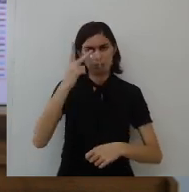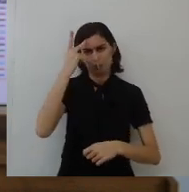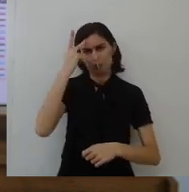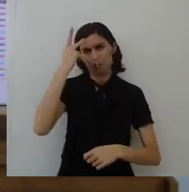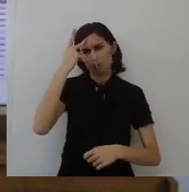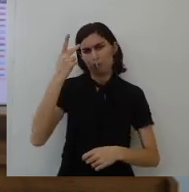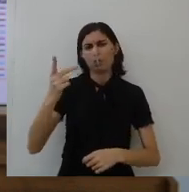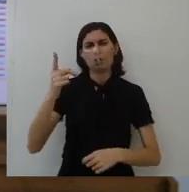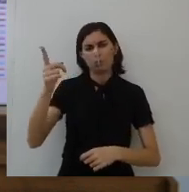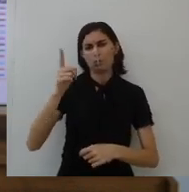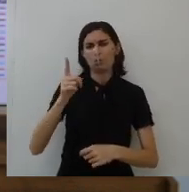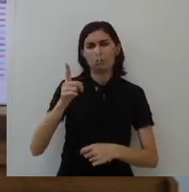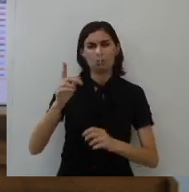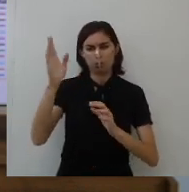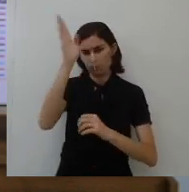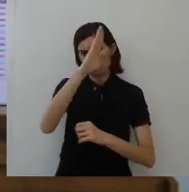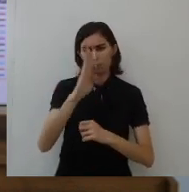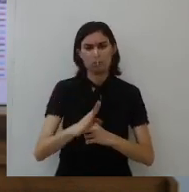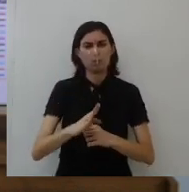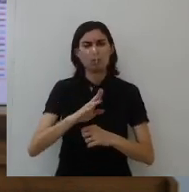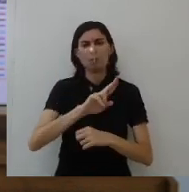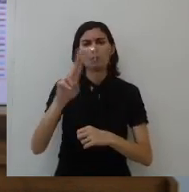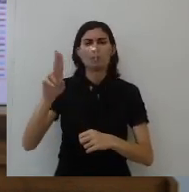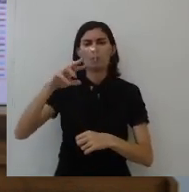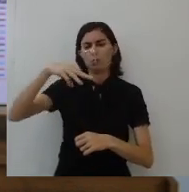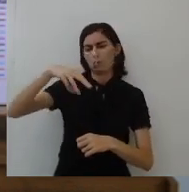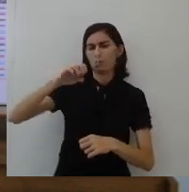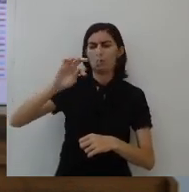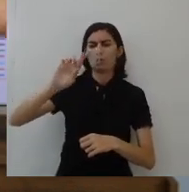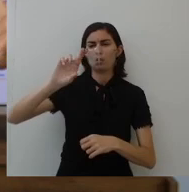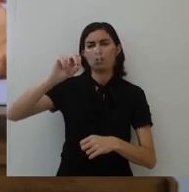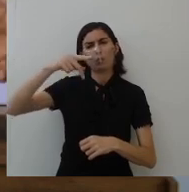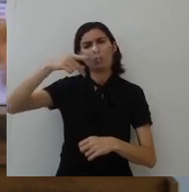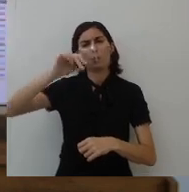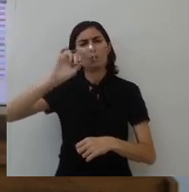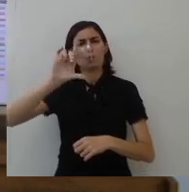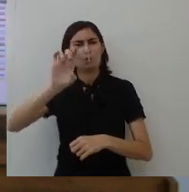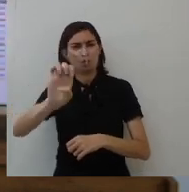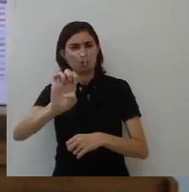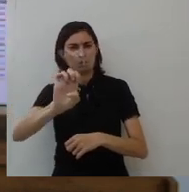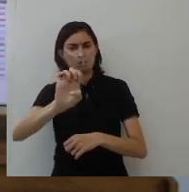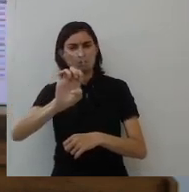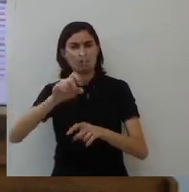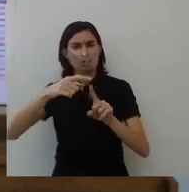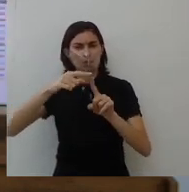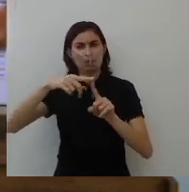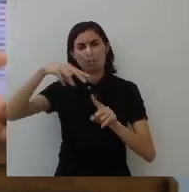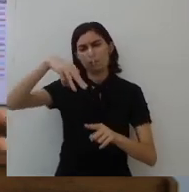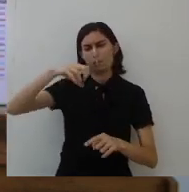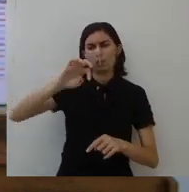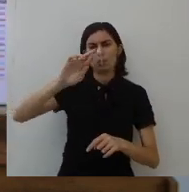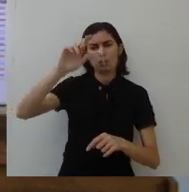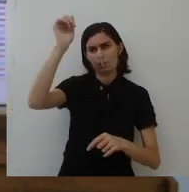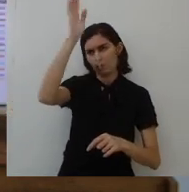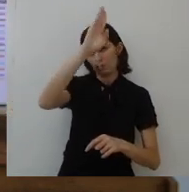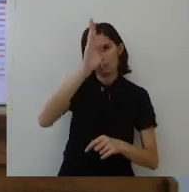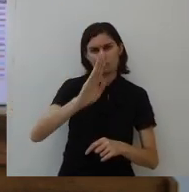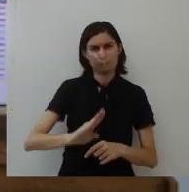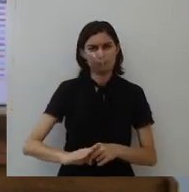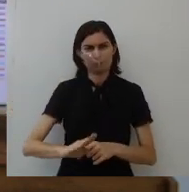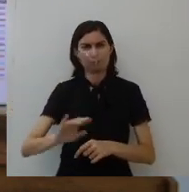Paulo é considerada no Brasil uma chamada metrópole. Seria um tipo de metrópole nacional ou